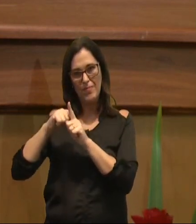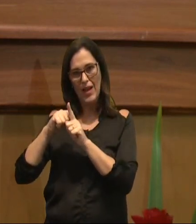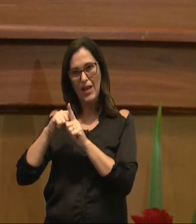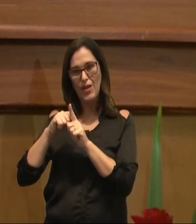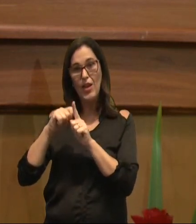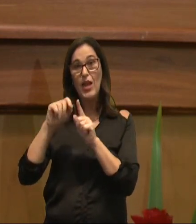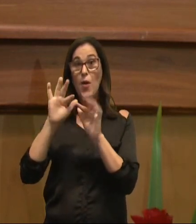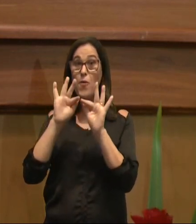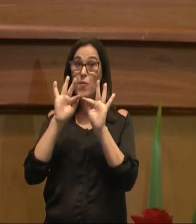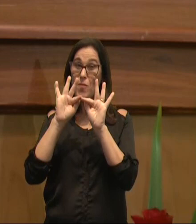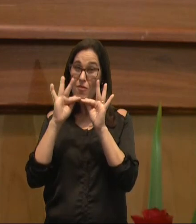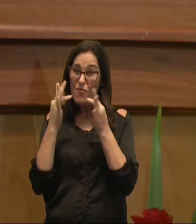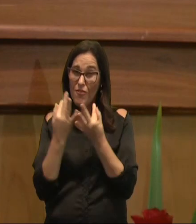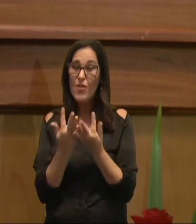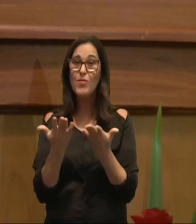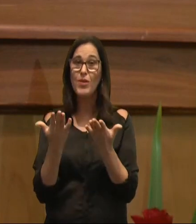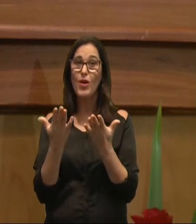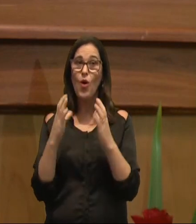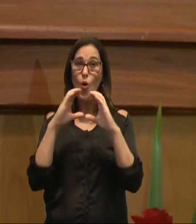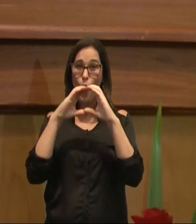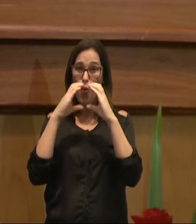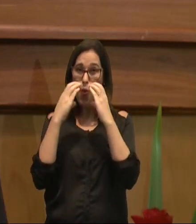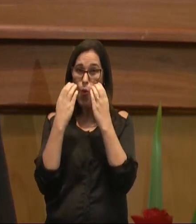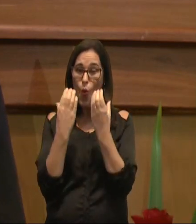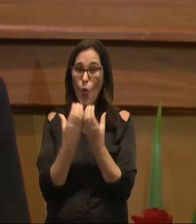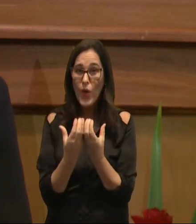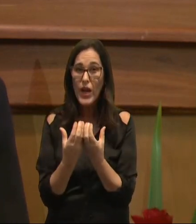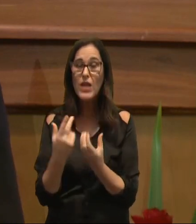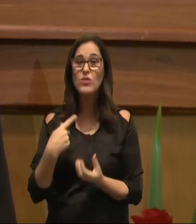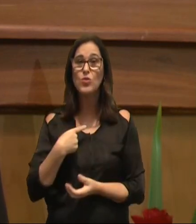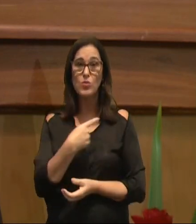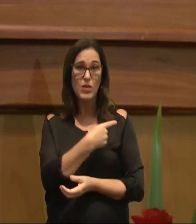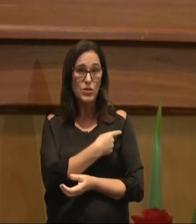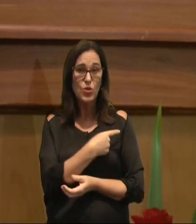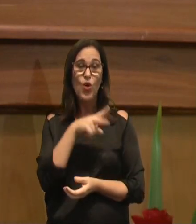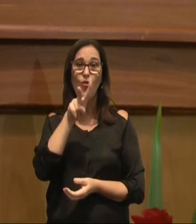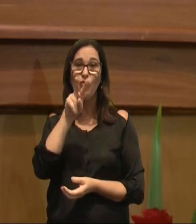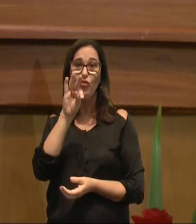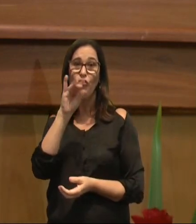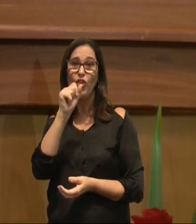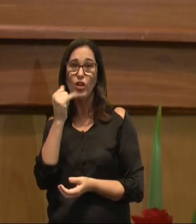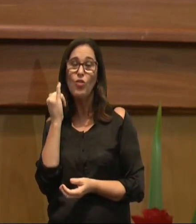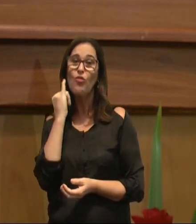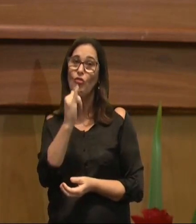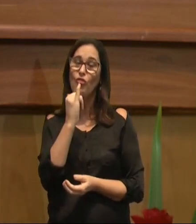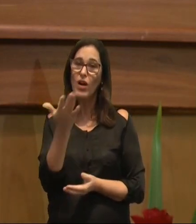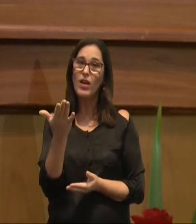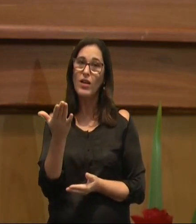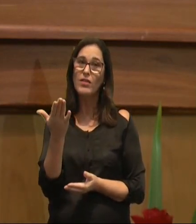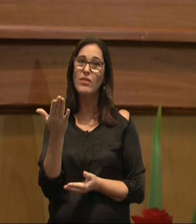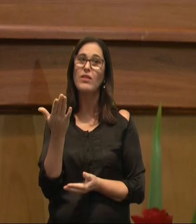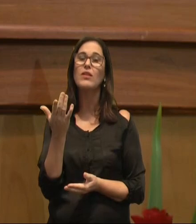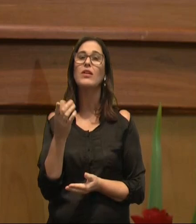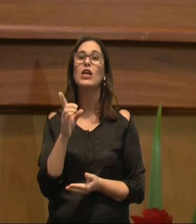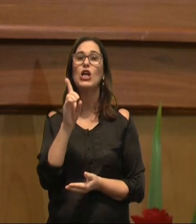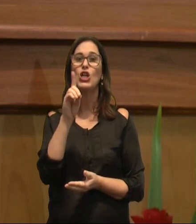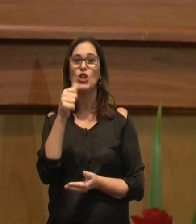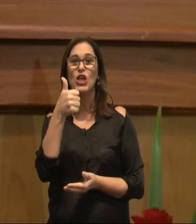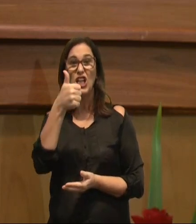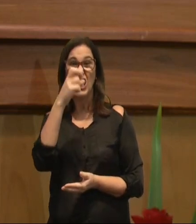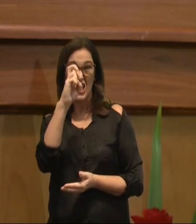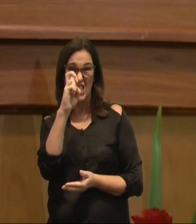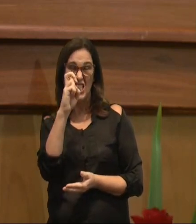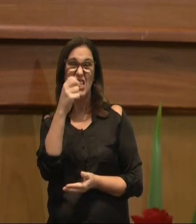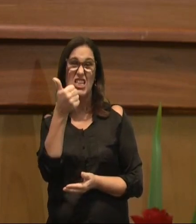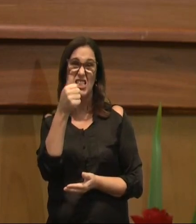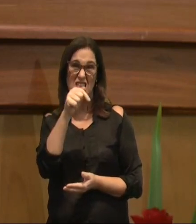família. Temos inclusive um congresso em que o pastor Vitor Manuel Valente estará falando conosco no final de semana, do dia 15,